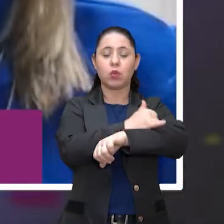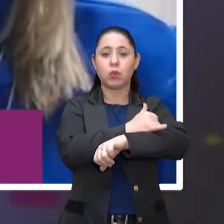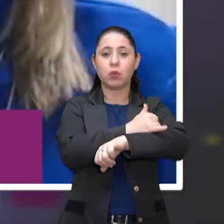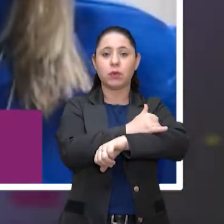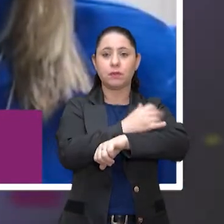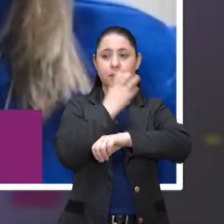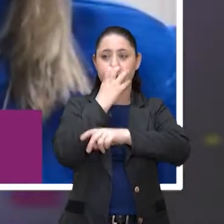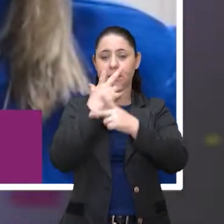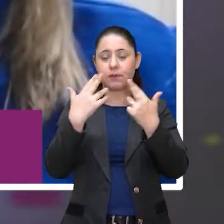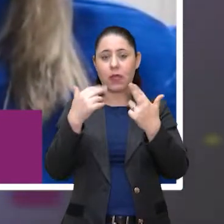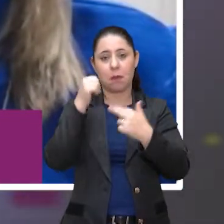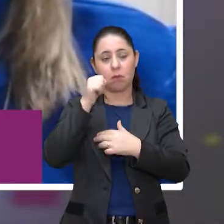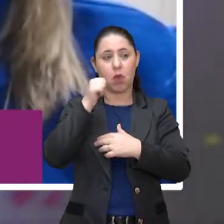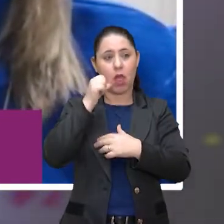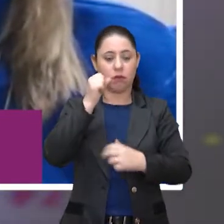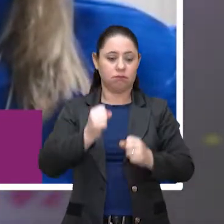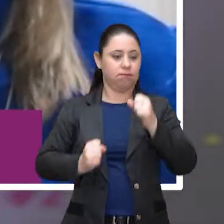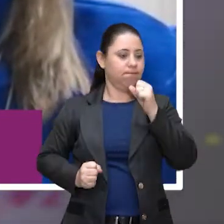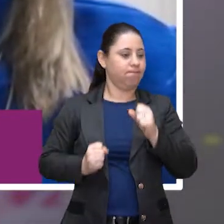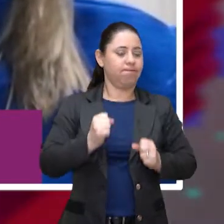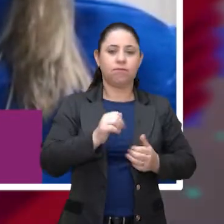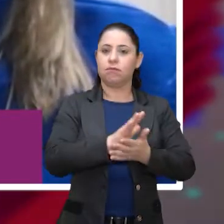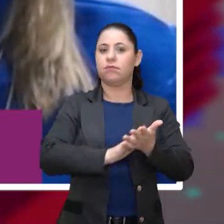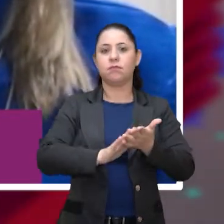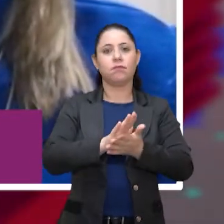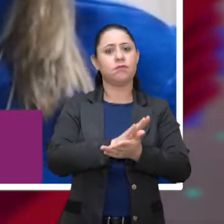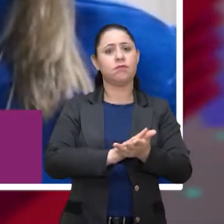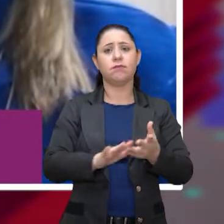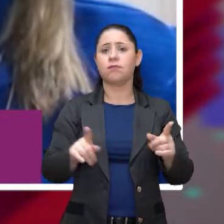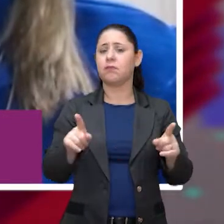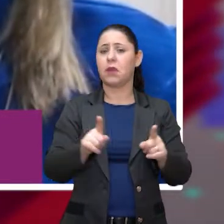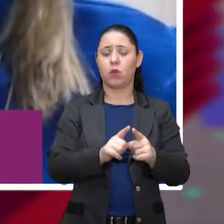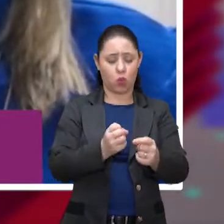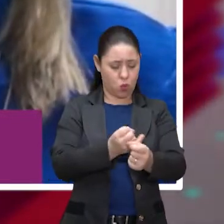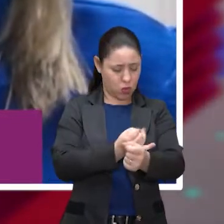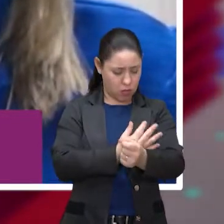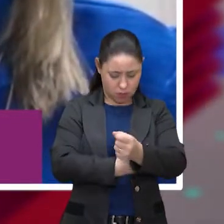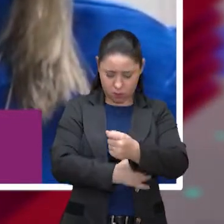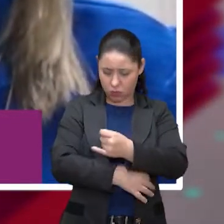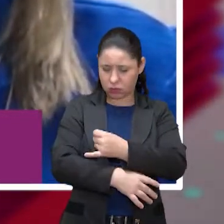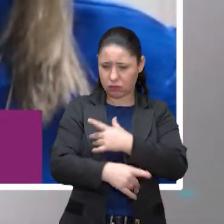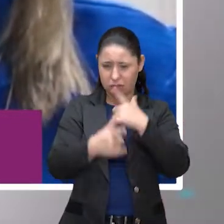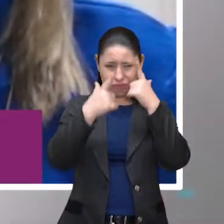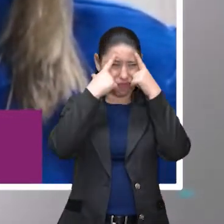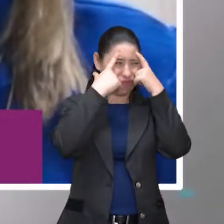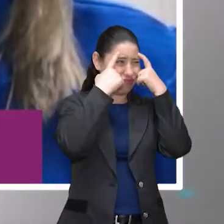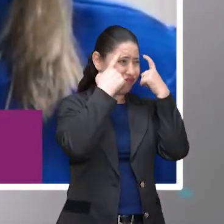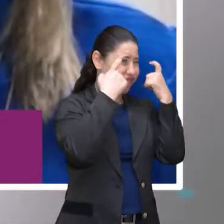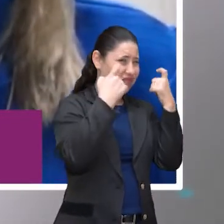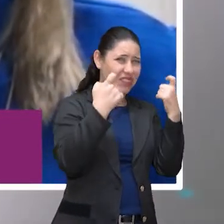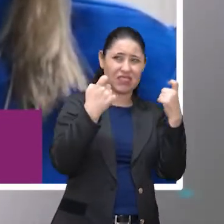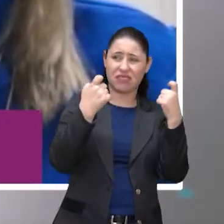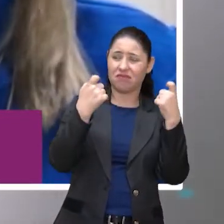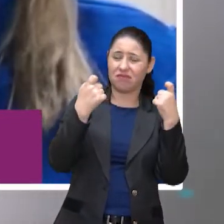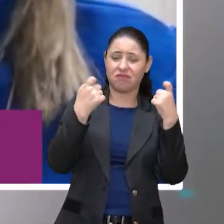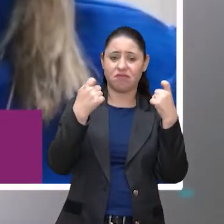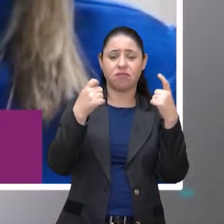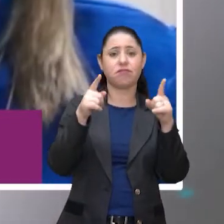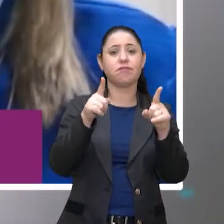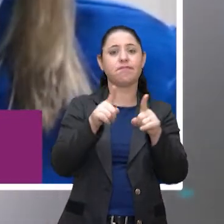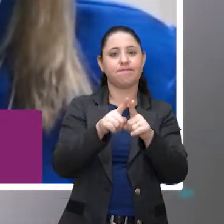a questão do emocional e do estresse, dessa pressão que as mulheres têm vivido na